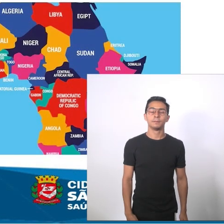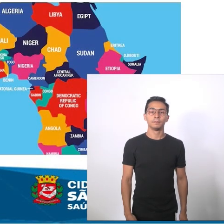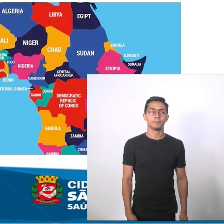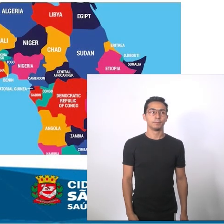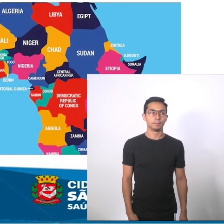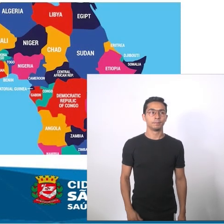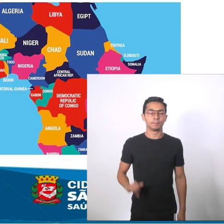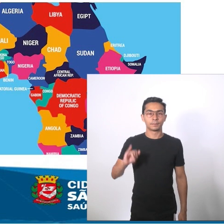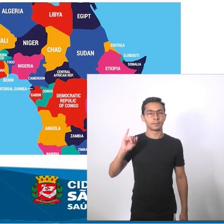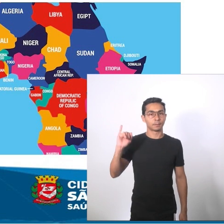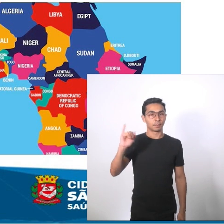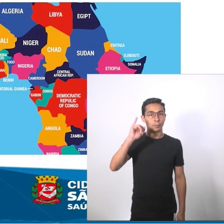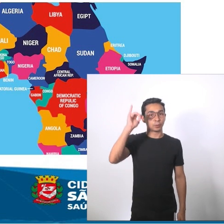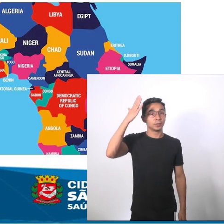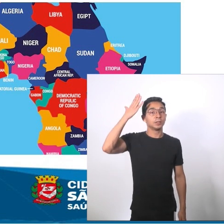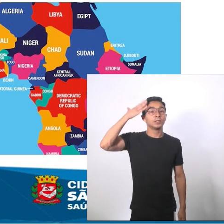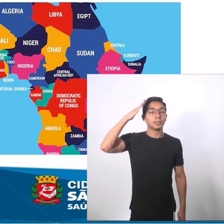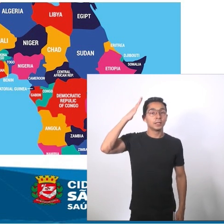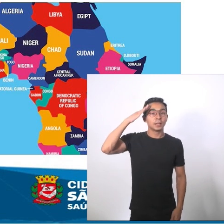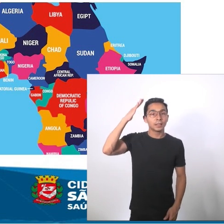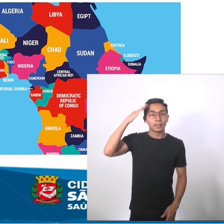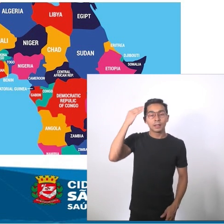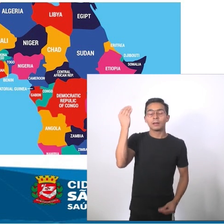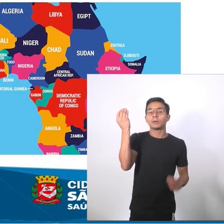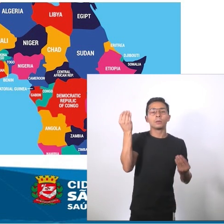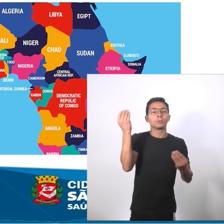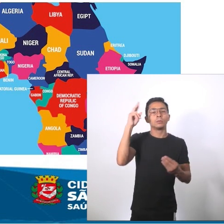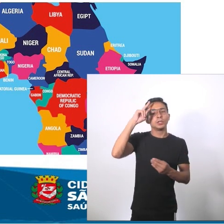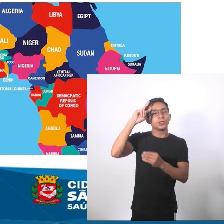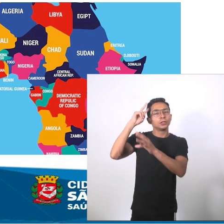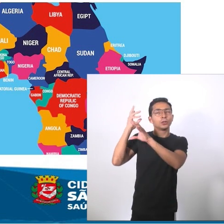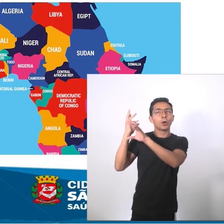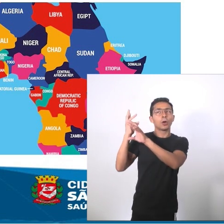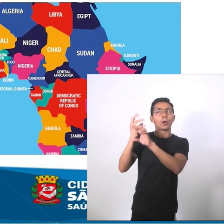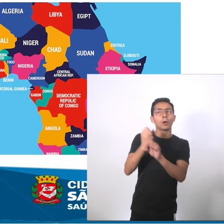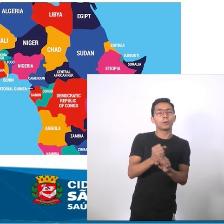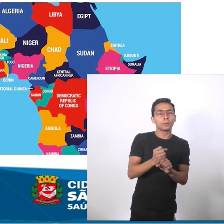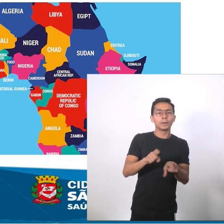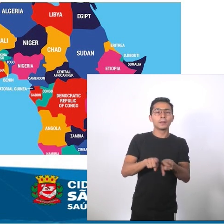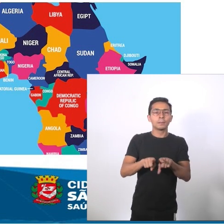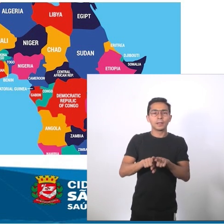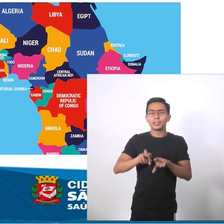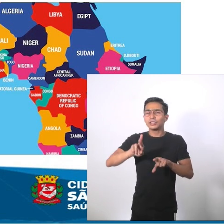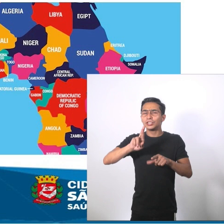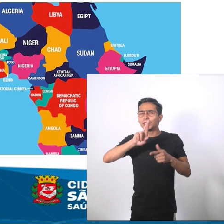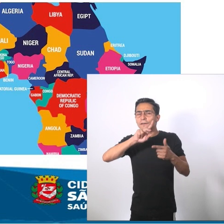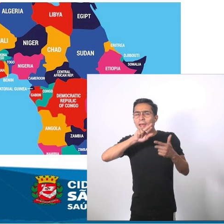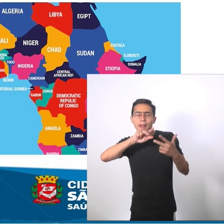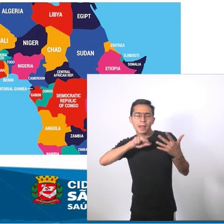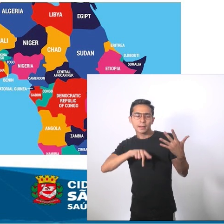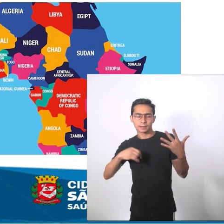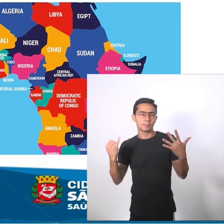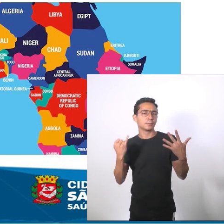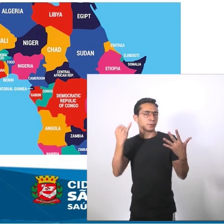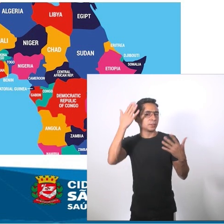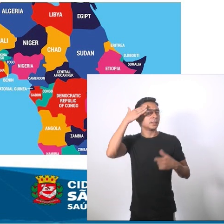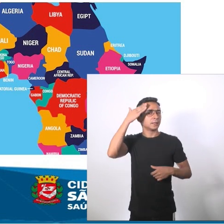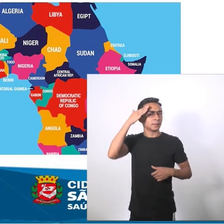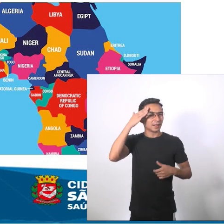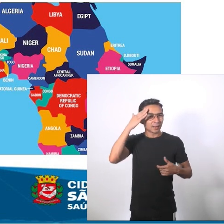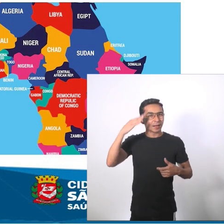gente entender um pouquinho o histórico e diferenças que existem, porque até hoje algumas pessoas fazem um